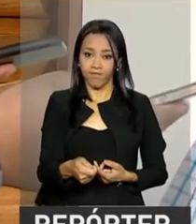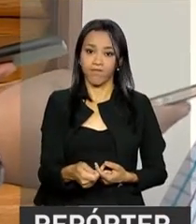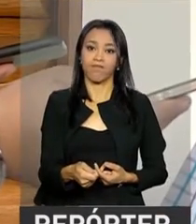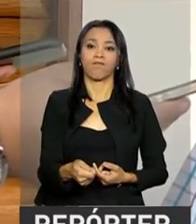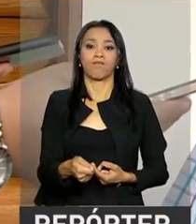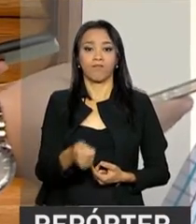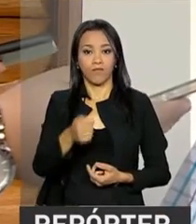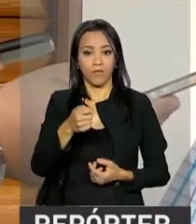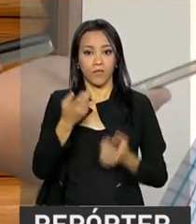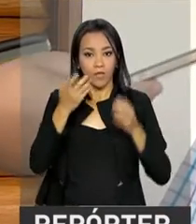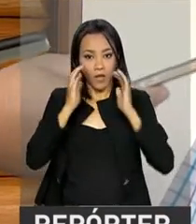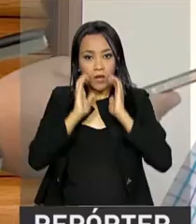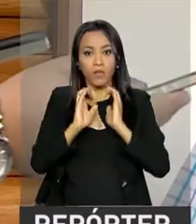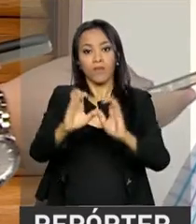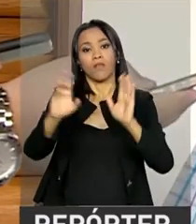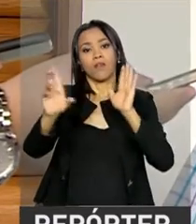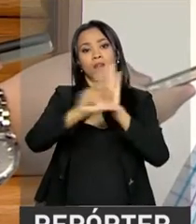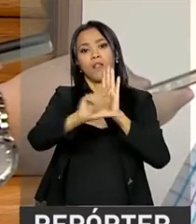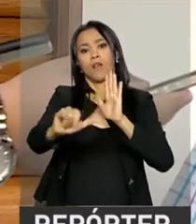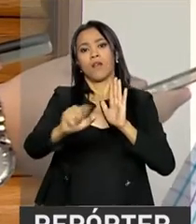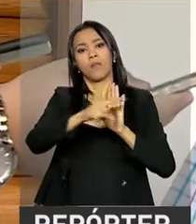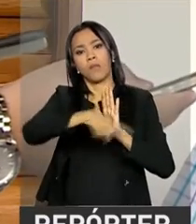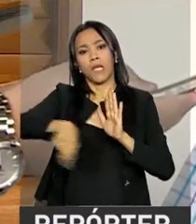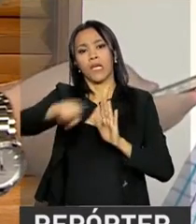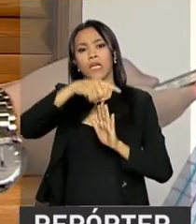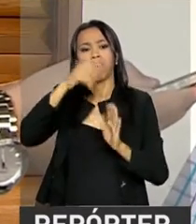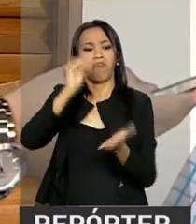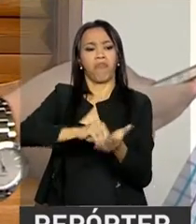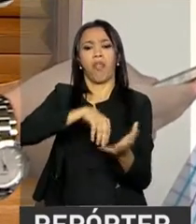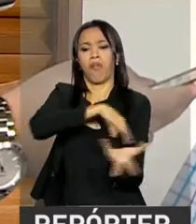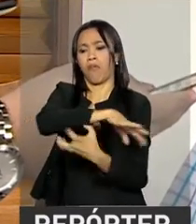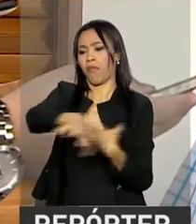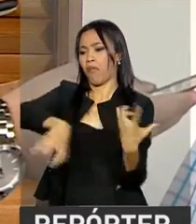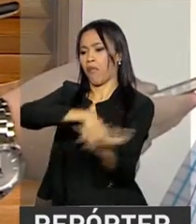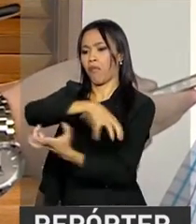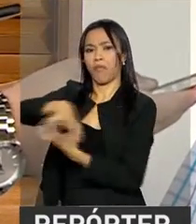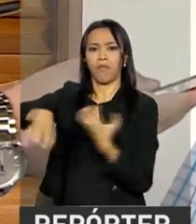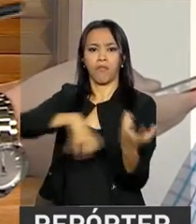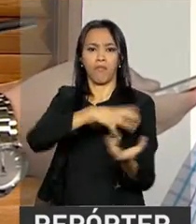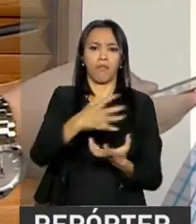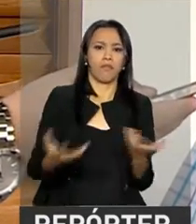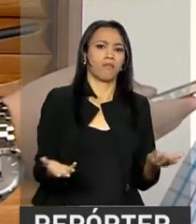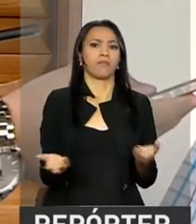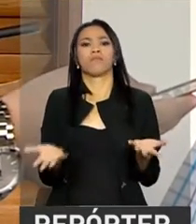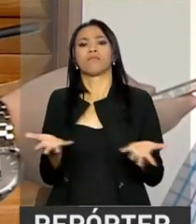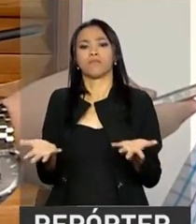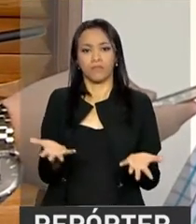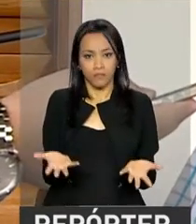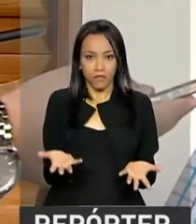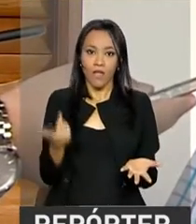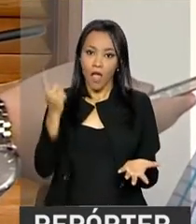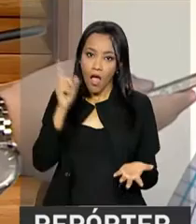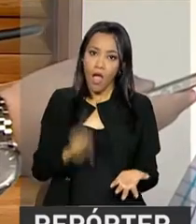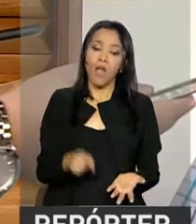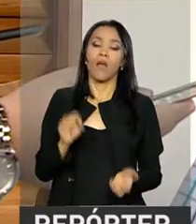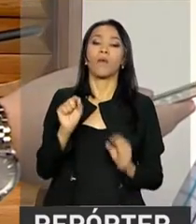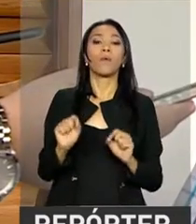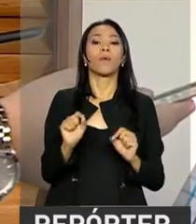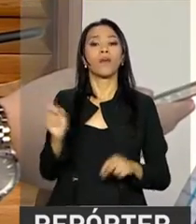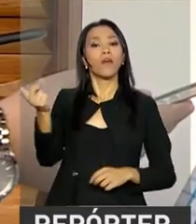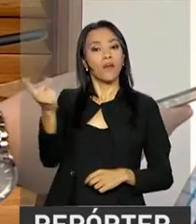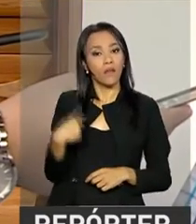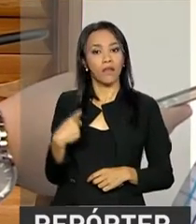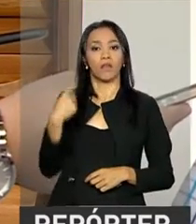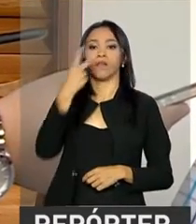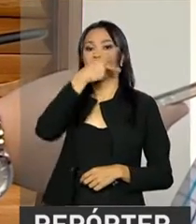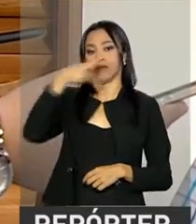determinados e não permitir que a desordem segurança venha a integrar essa é uma ordem uma determinação do